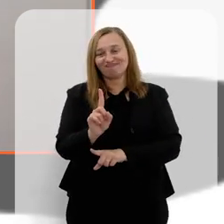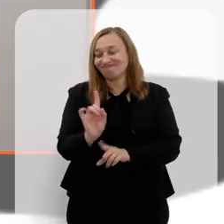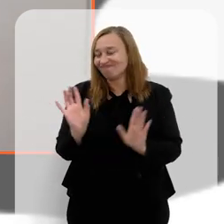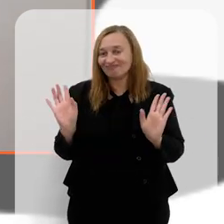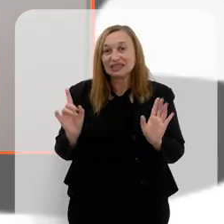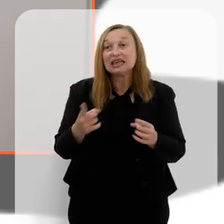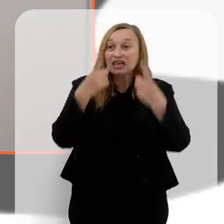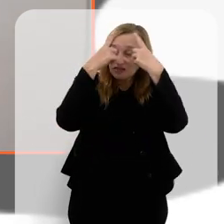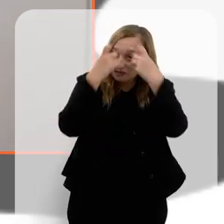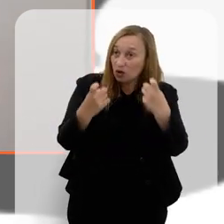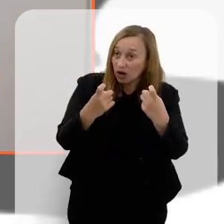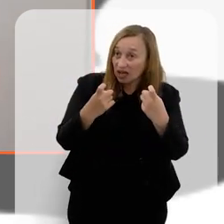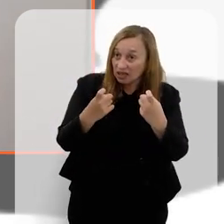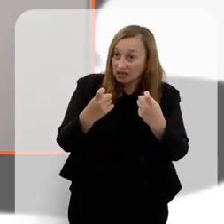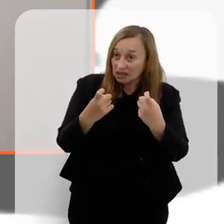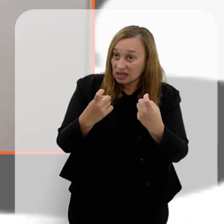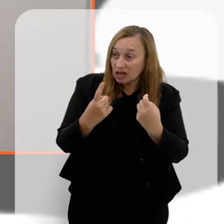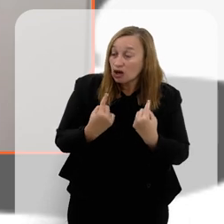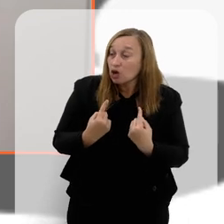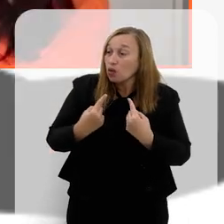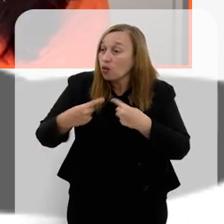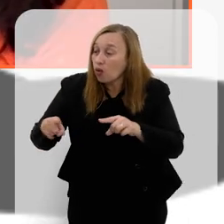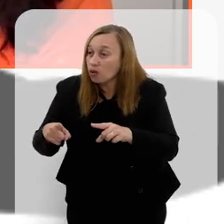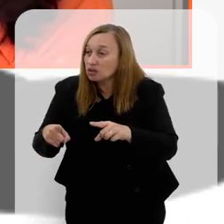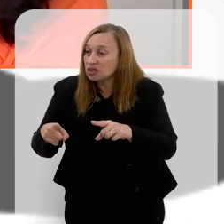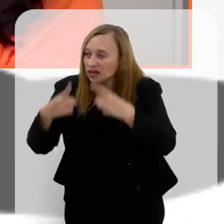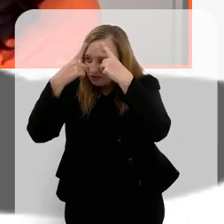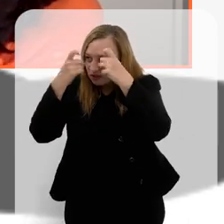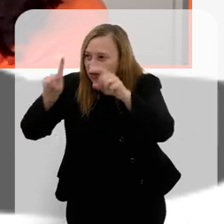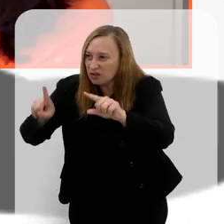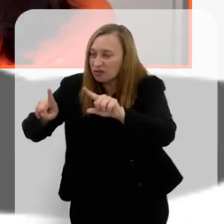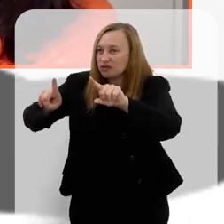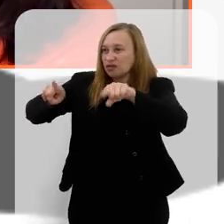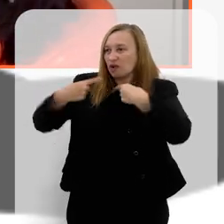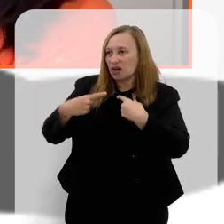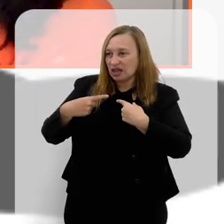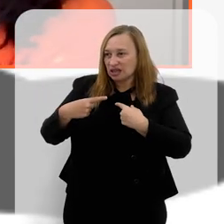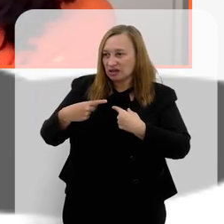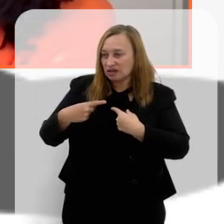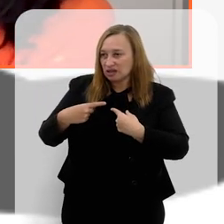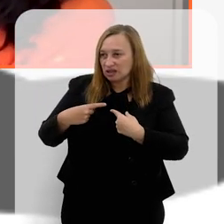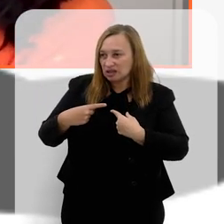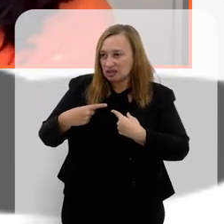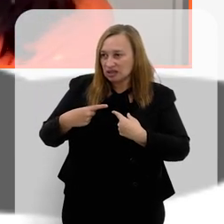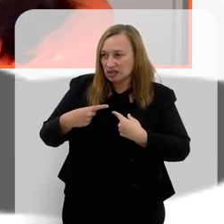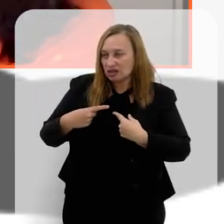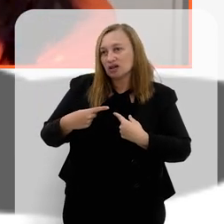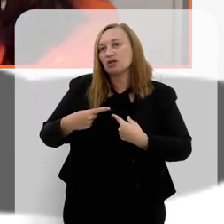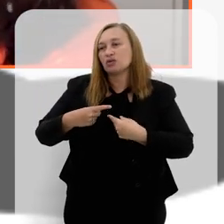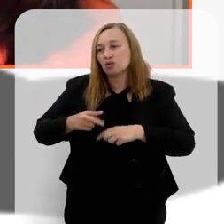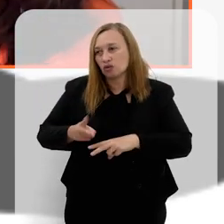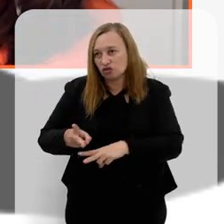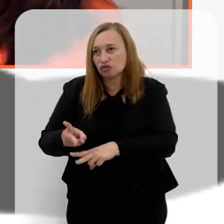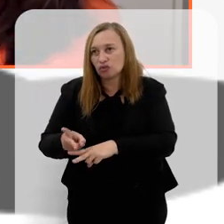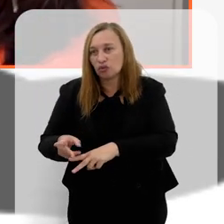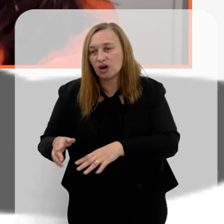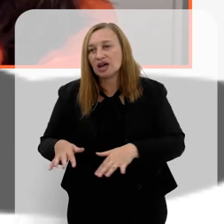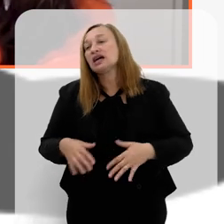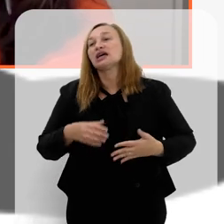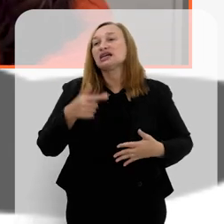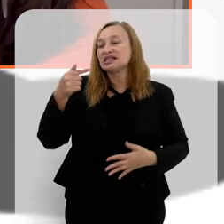bem assim, né? Violência gera violência. Então, teve uma criança de 7 anos que falou